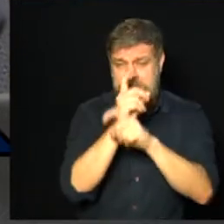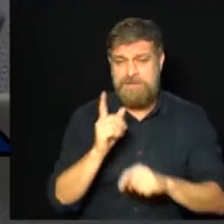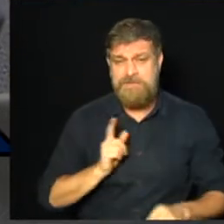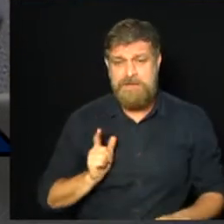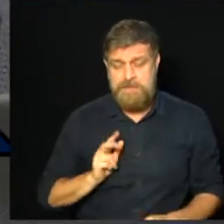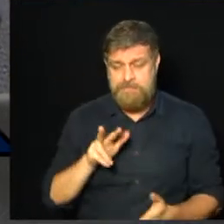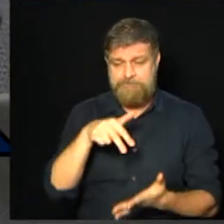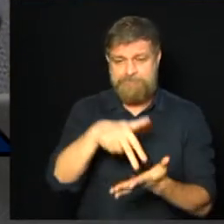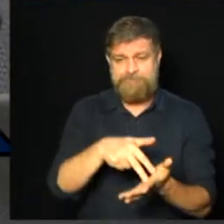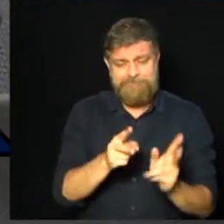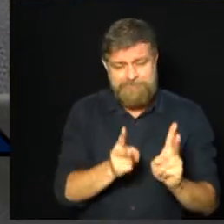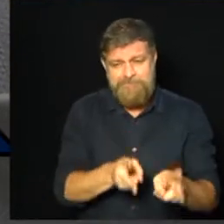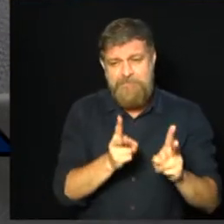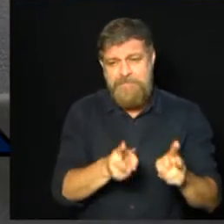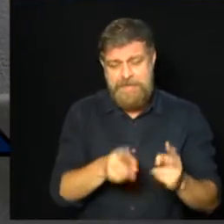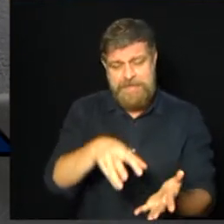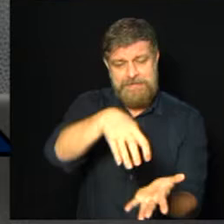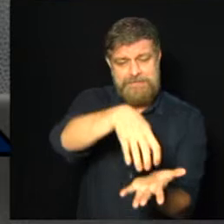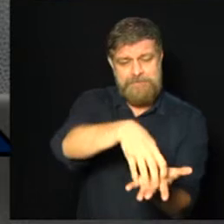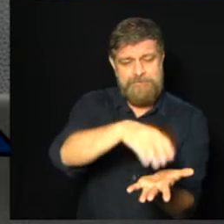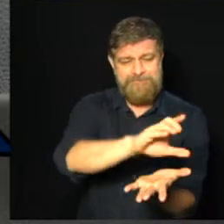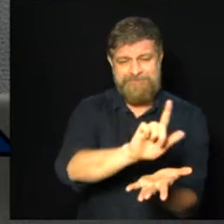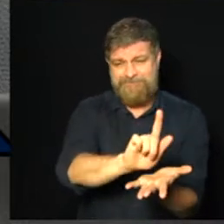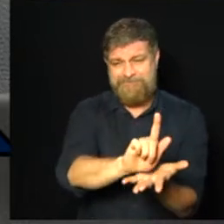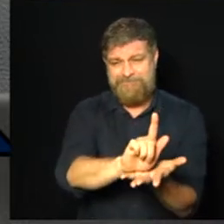fixação dos médicos na UPA do Campo Grande.